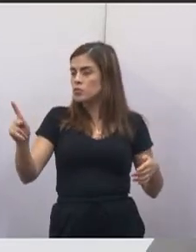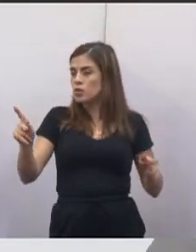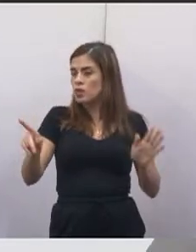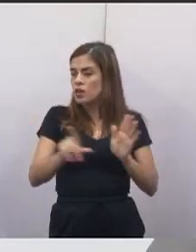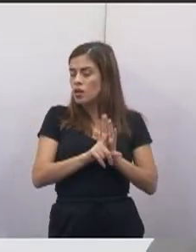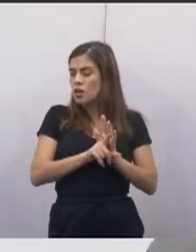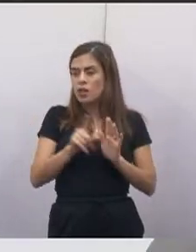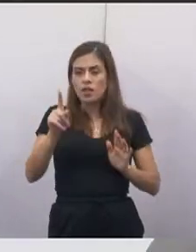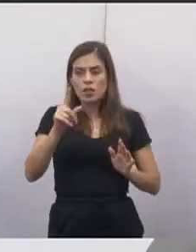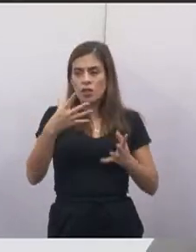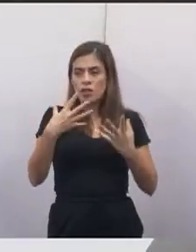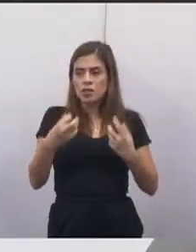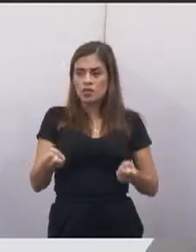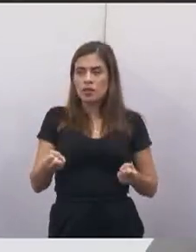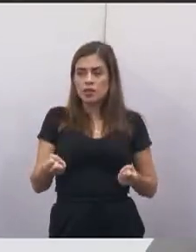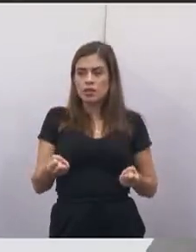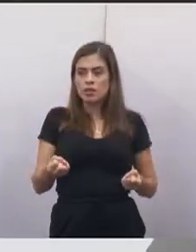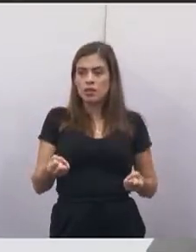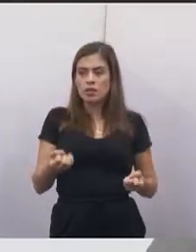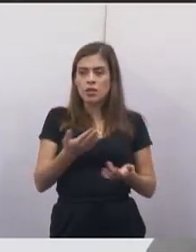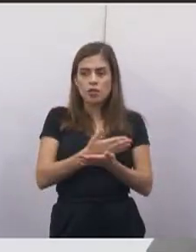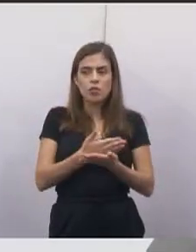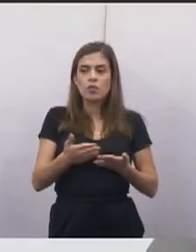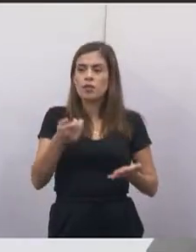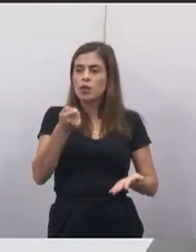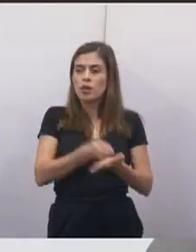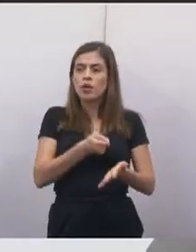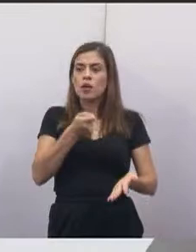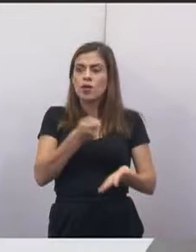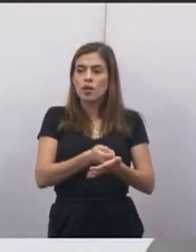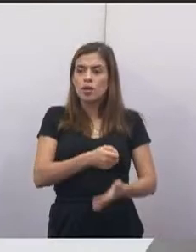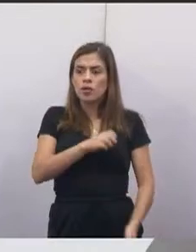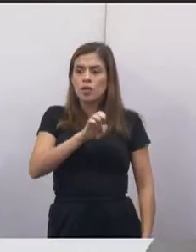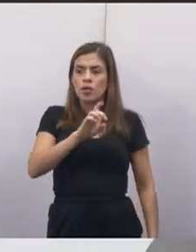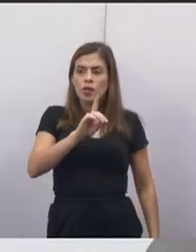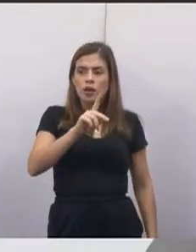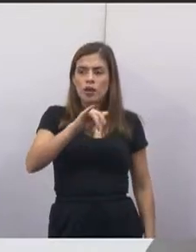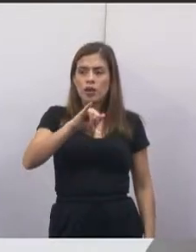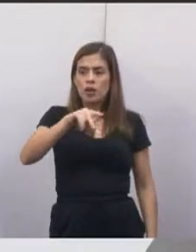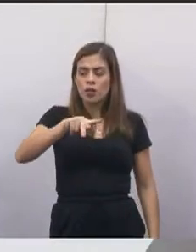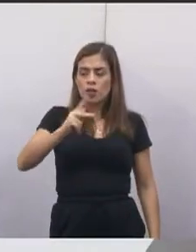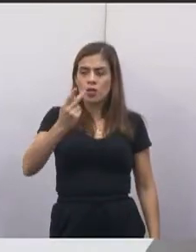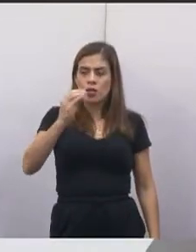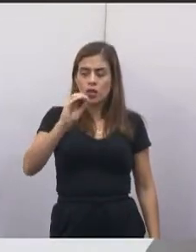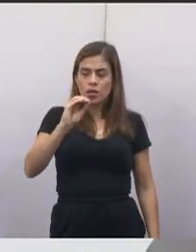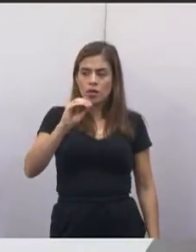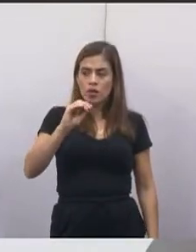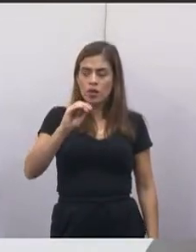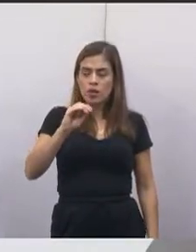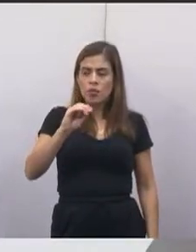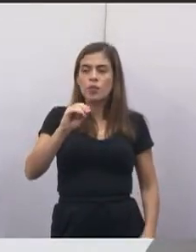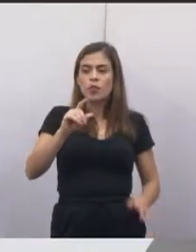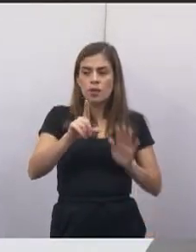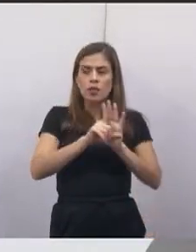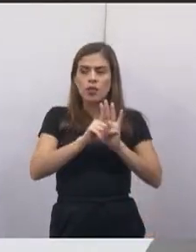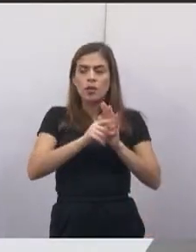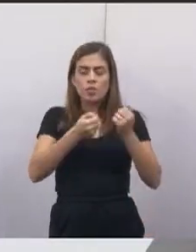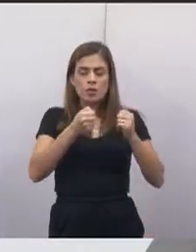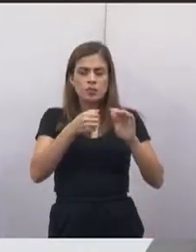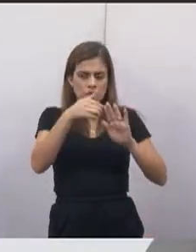sendo aceita, então eu já tenho que começar a cobrar mais o Edinho. Edinho, fazer valer a lei pelo menos. Lá tem que